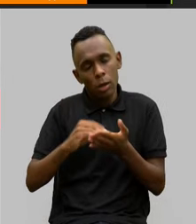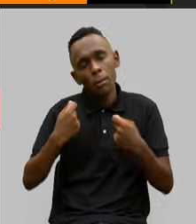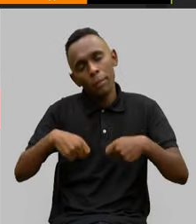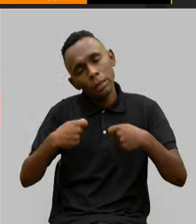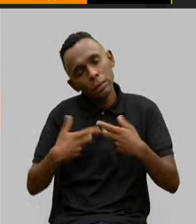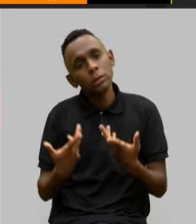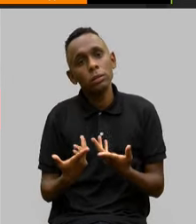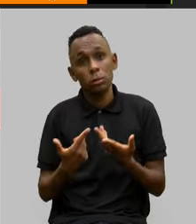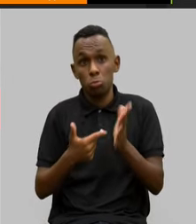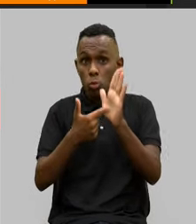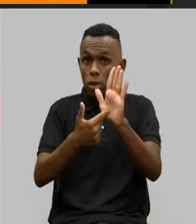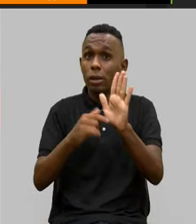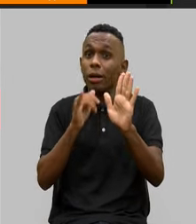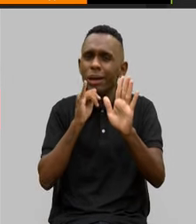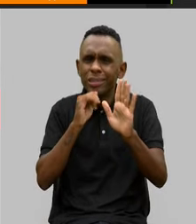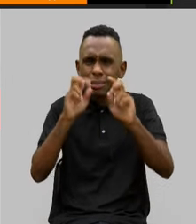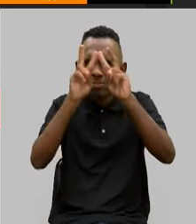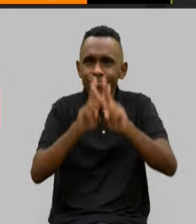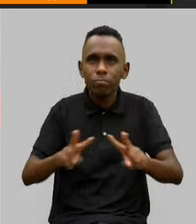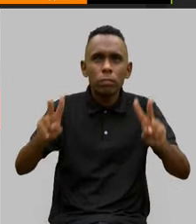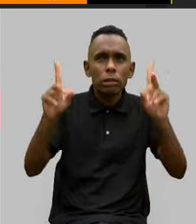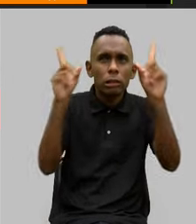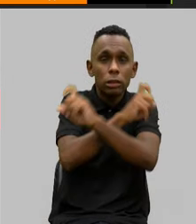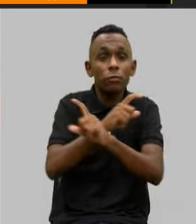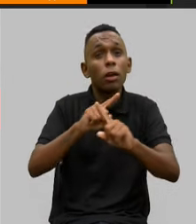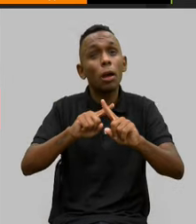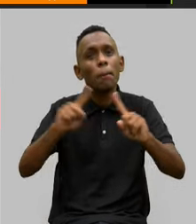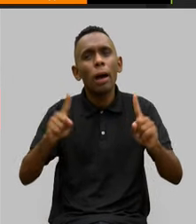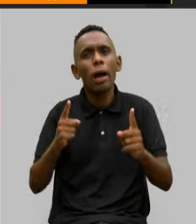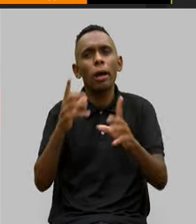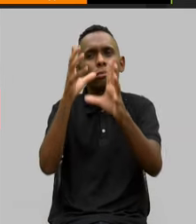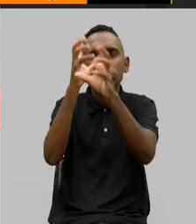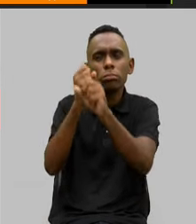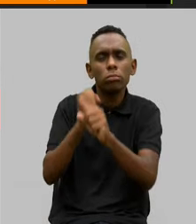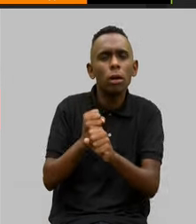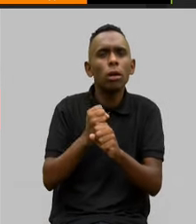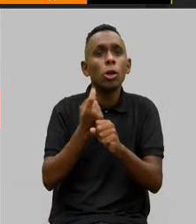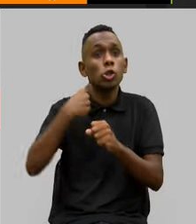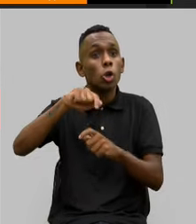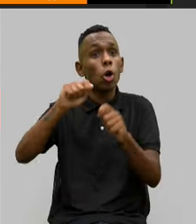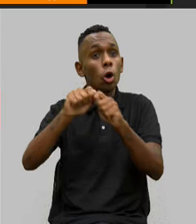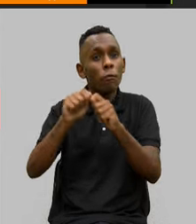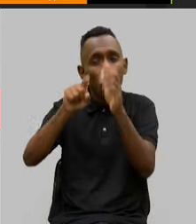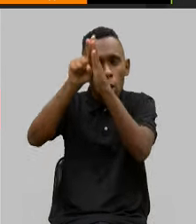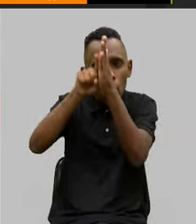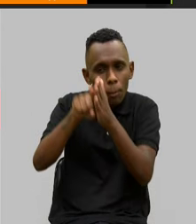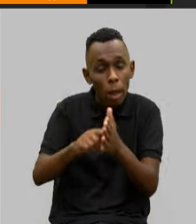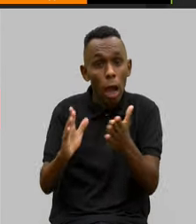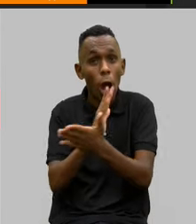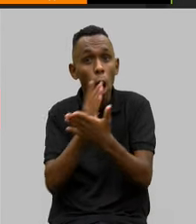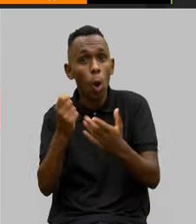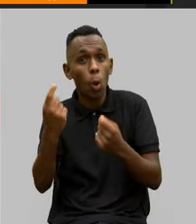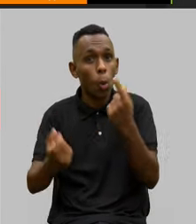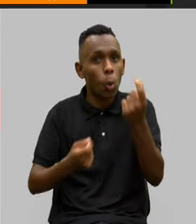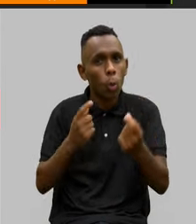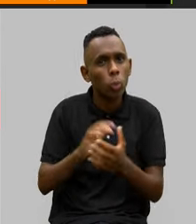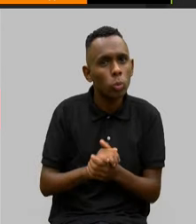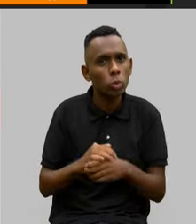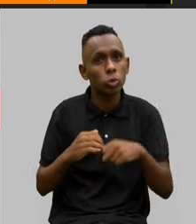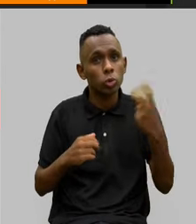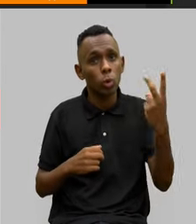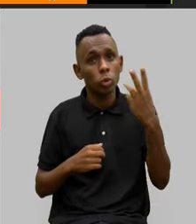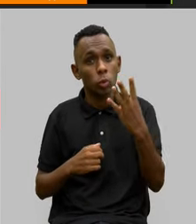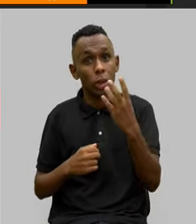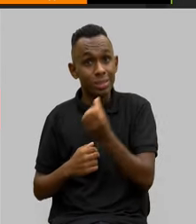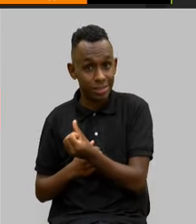aqui não tá muito visual Mas é uma cotação que a gente fez de alguns canabinoides vocês podem olhar aí 2 4 se